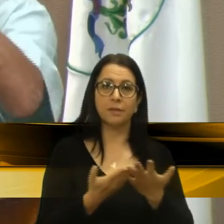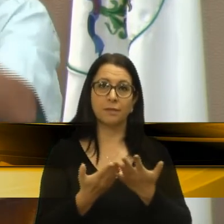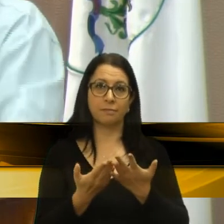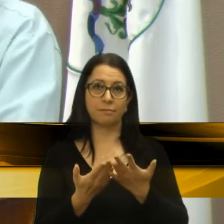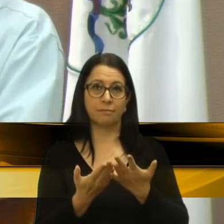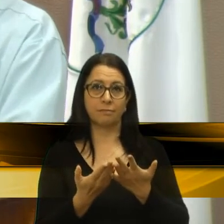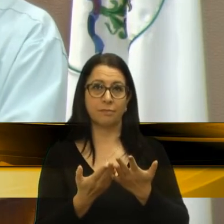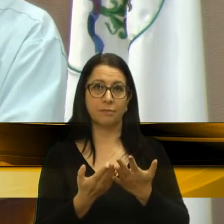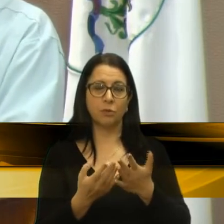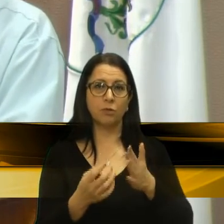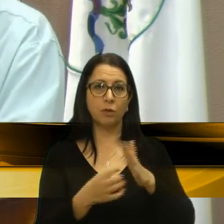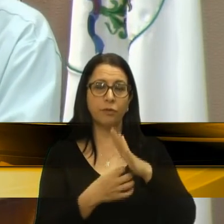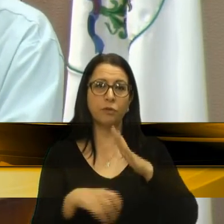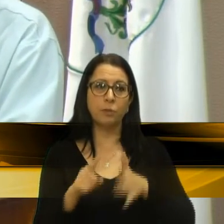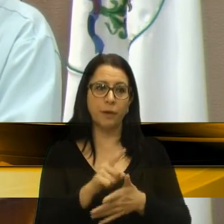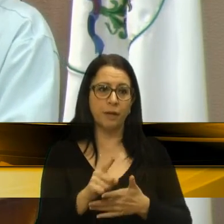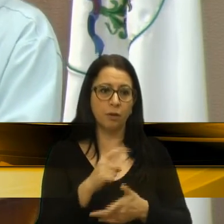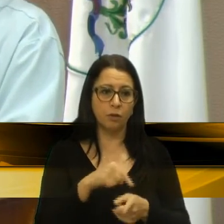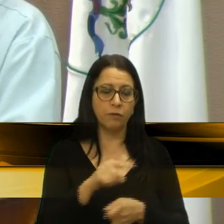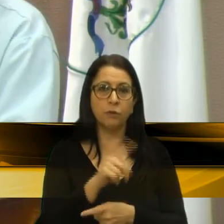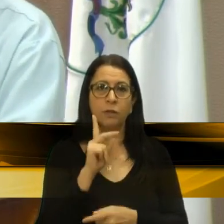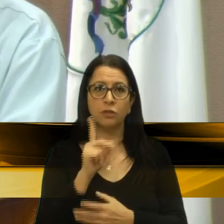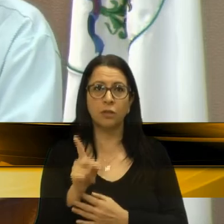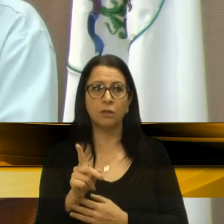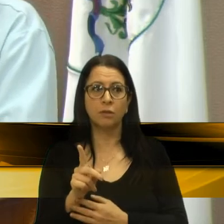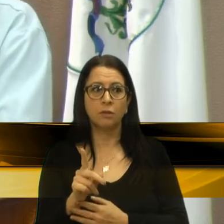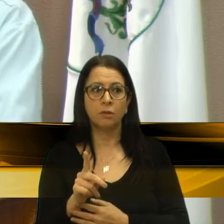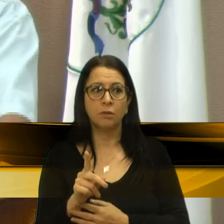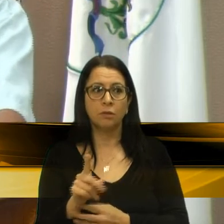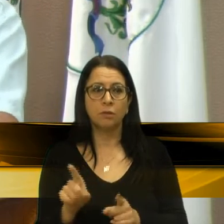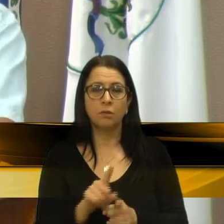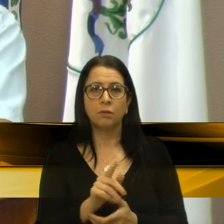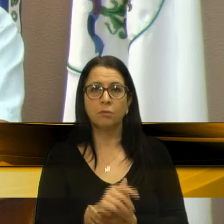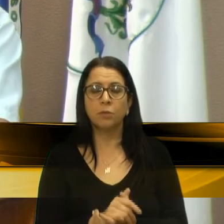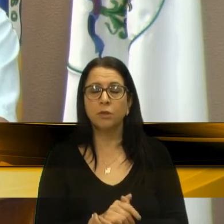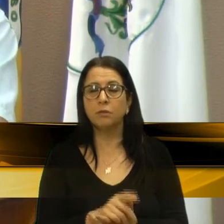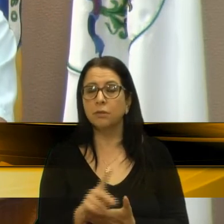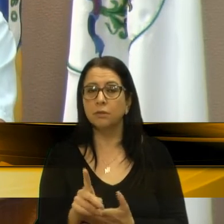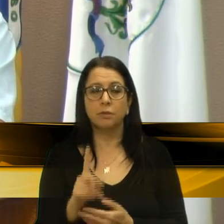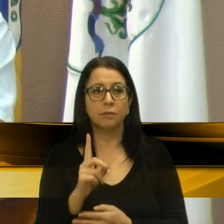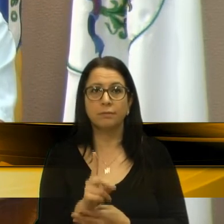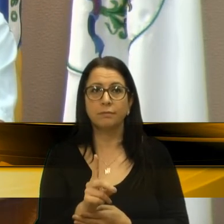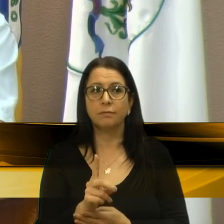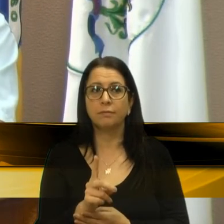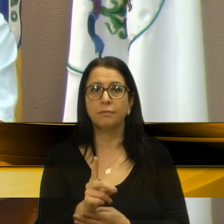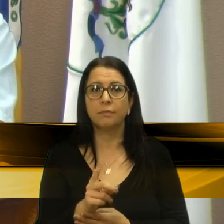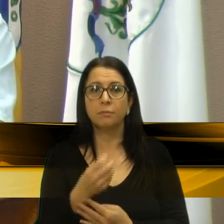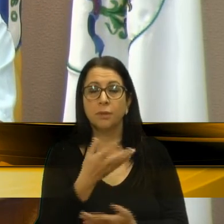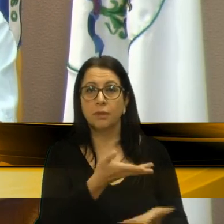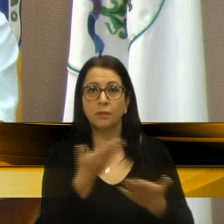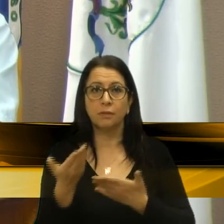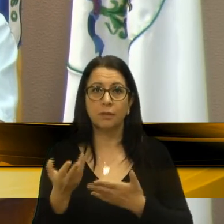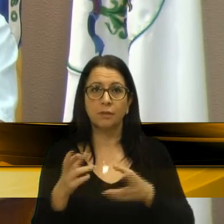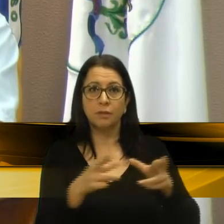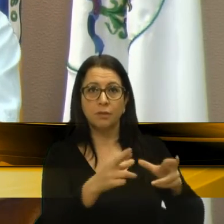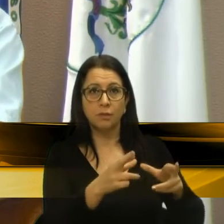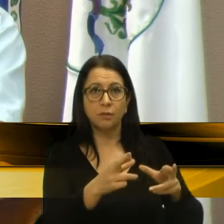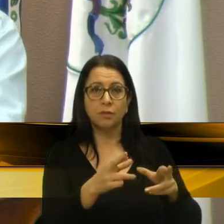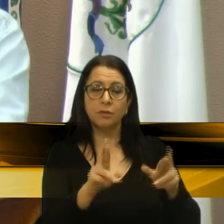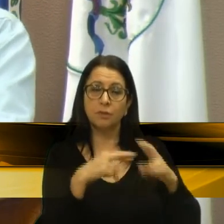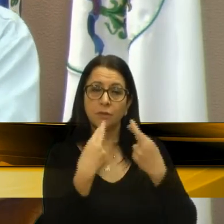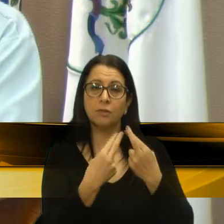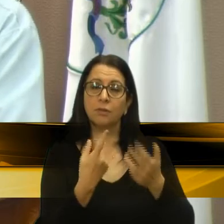empresa enfim então a gritar que é bem-vinda a união mais uma vez